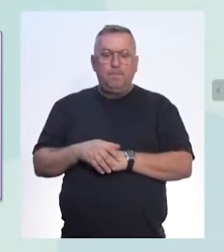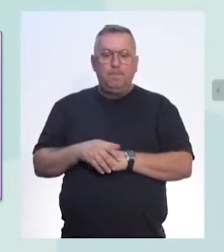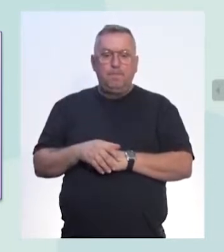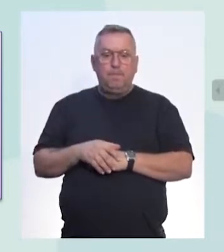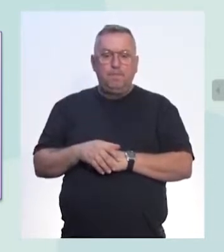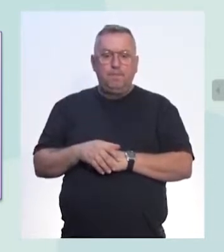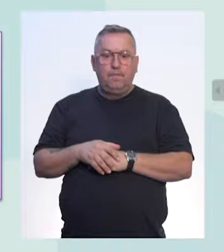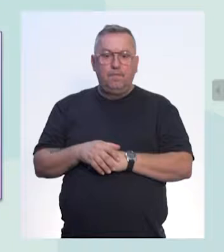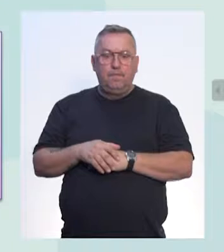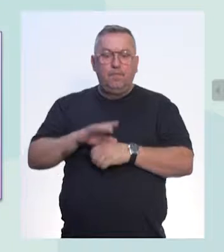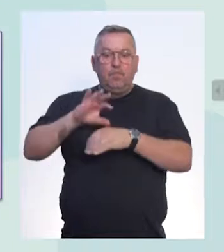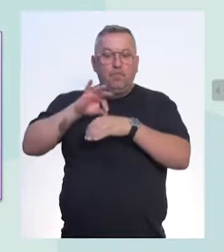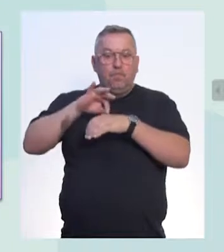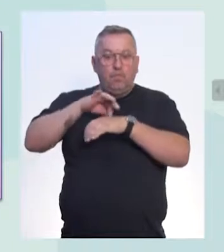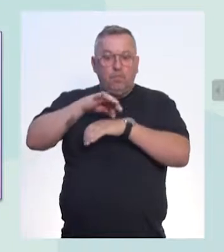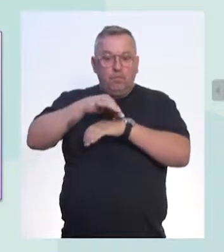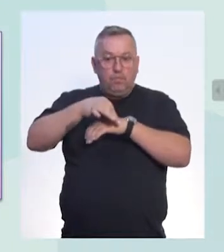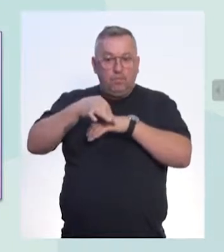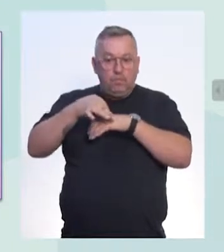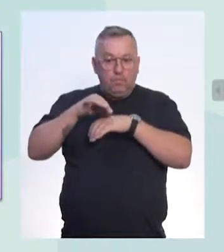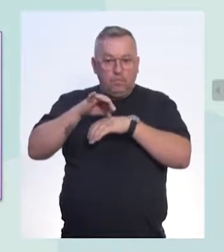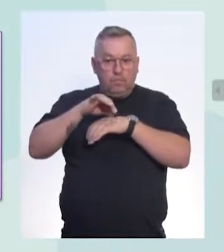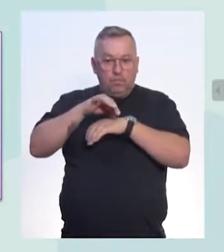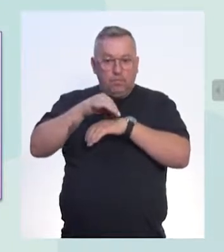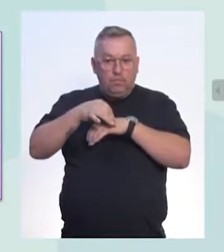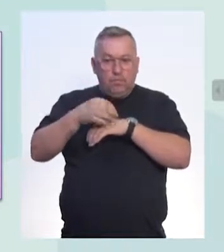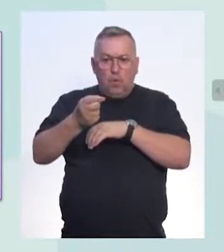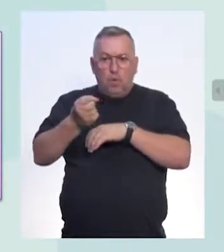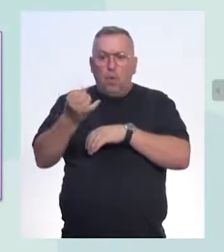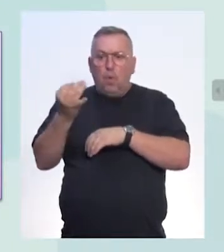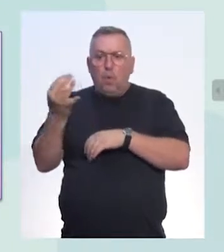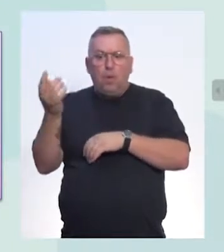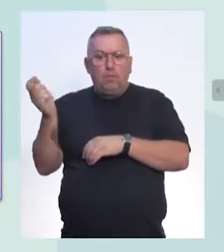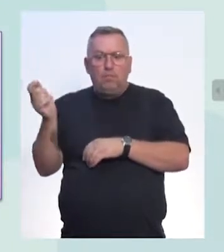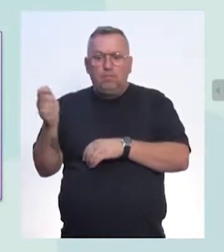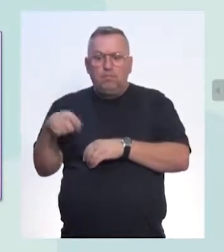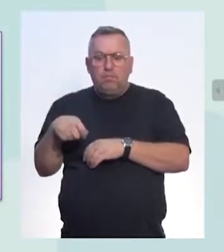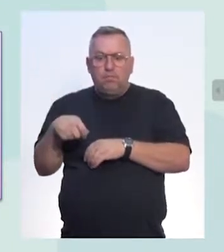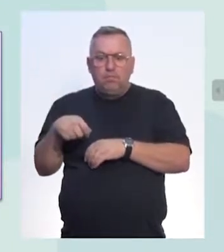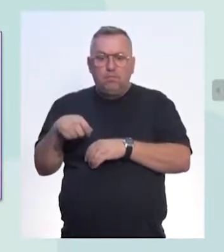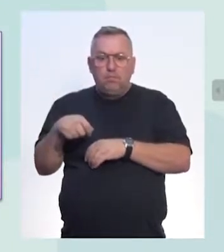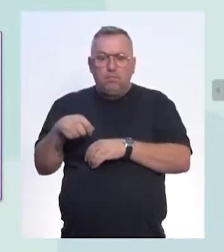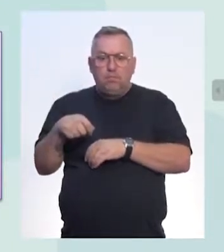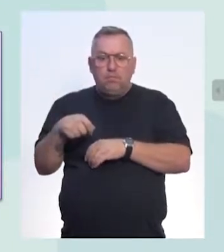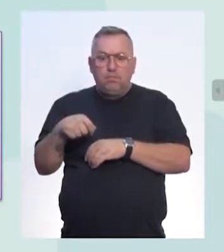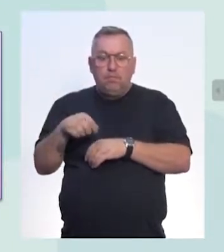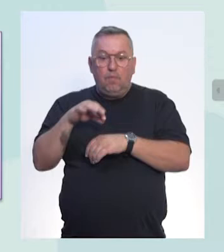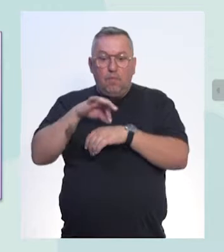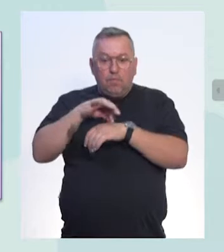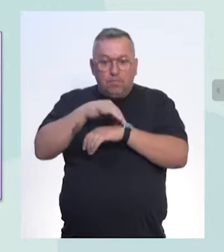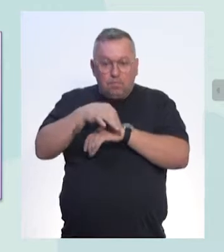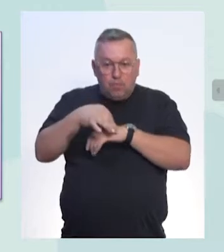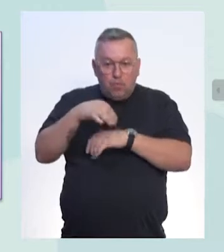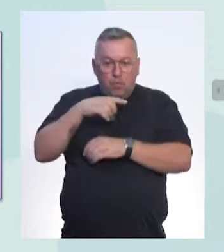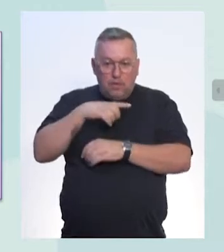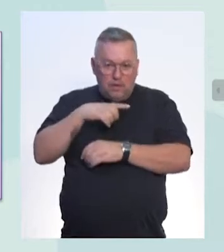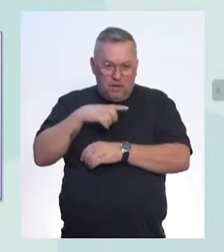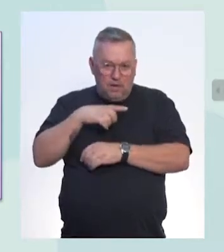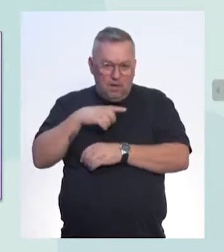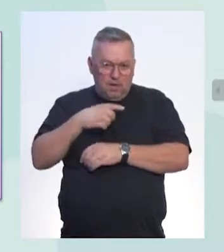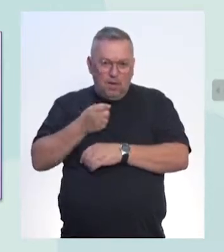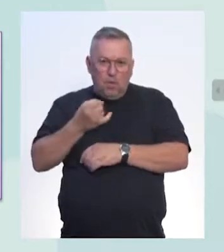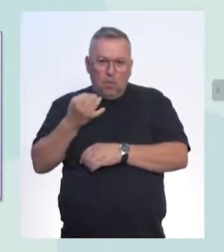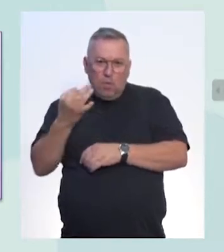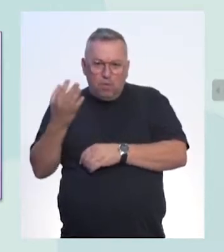O iogurte, quanto que eu posso de iogurte? Ou melhor, quanto que o iogurte tem? Não é nem o que eu posso.